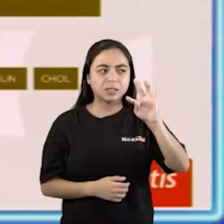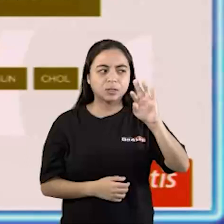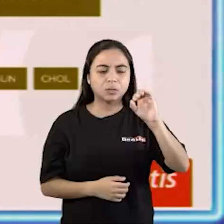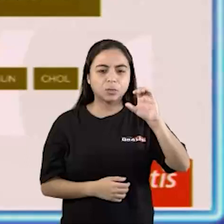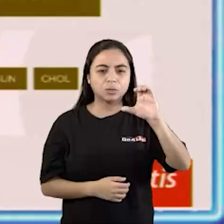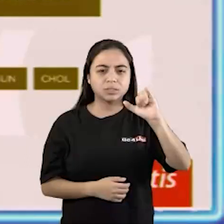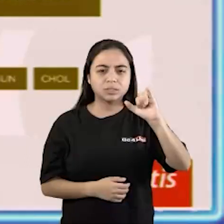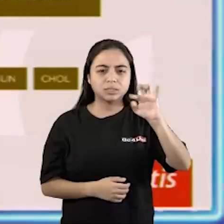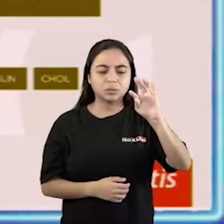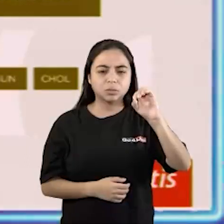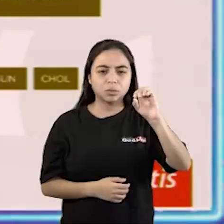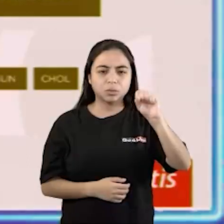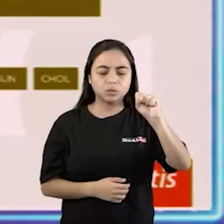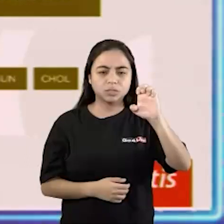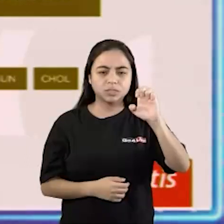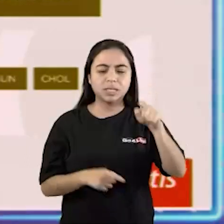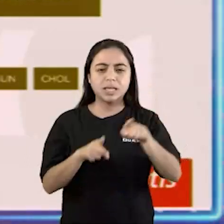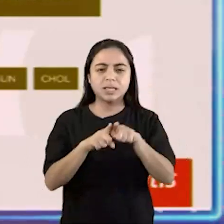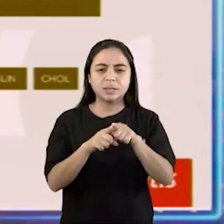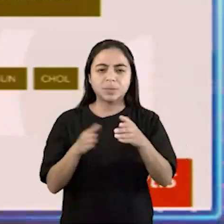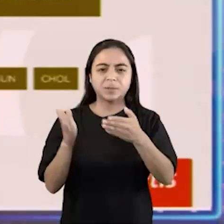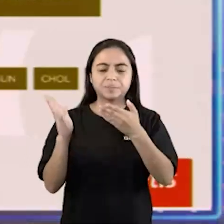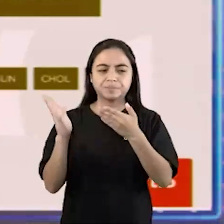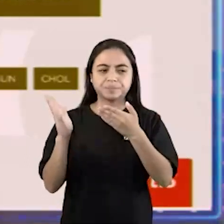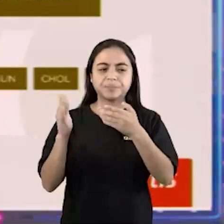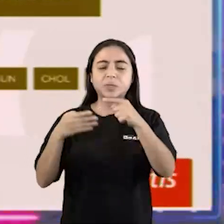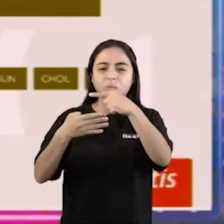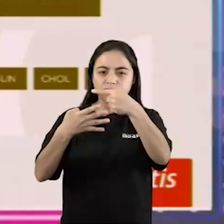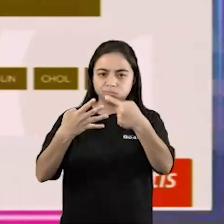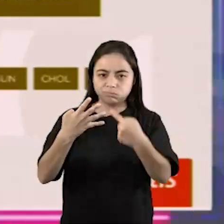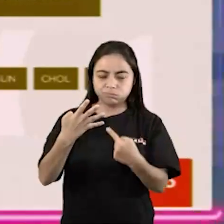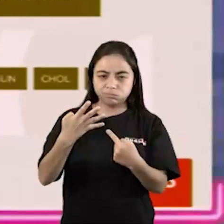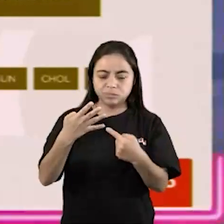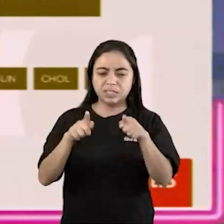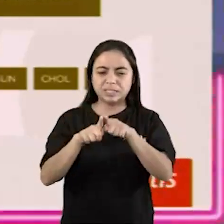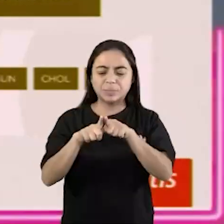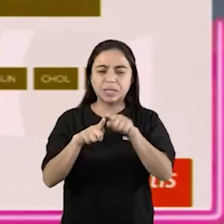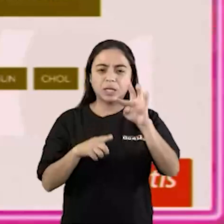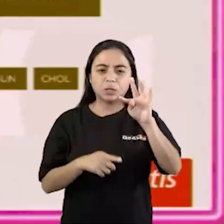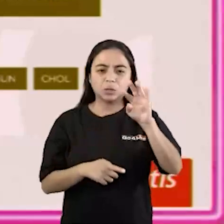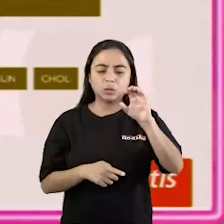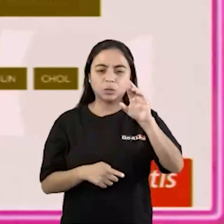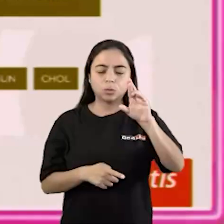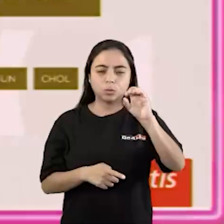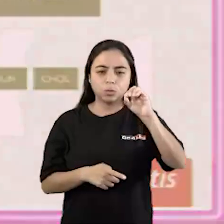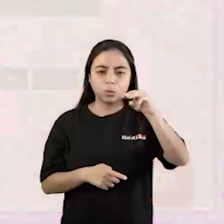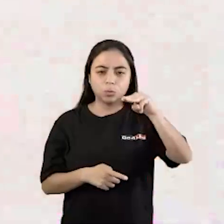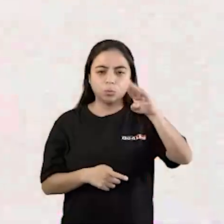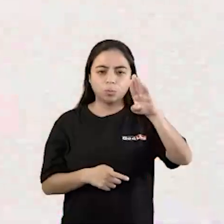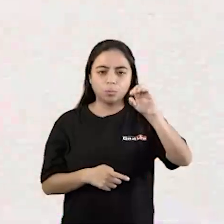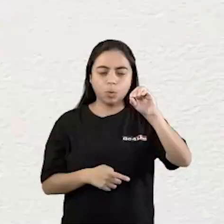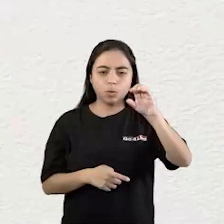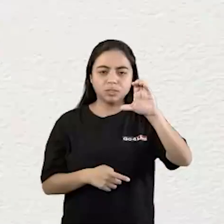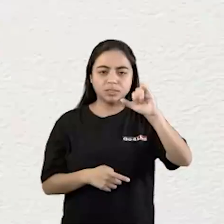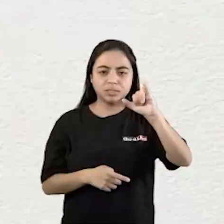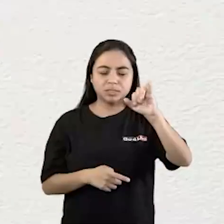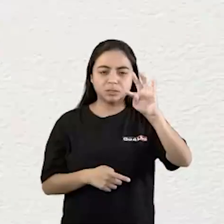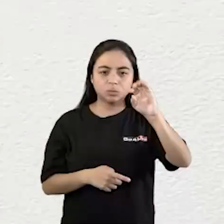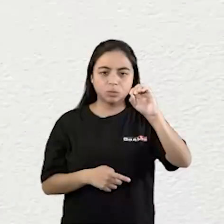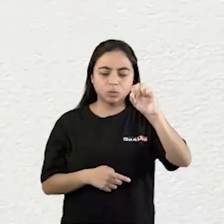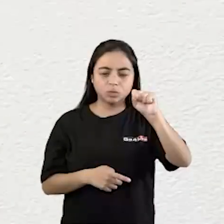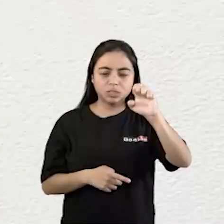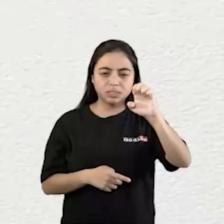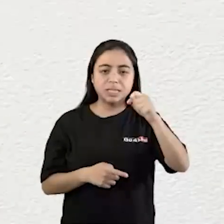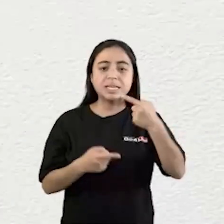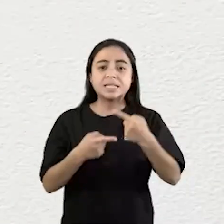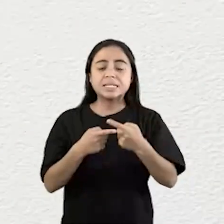ter regularmente um leucograma de estresse e uma trombocitose associada ao uso prolongado do esteroide.